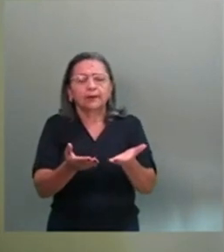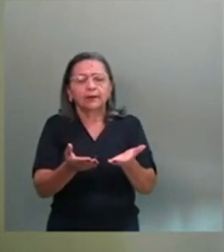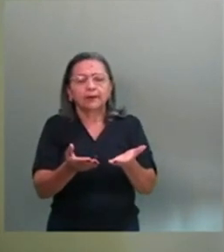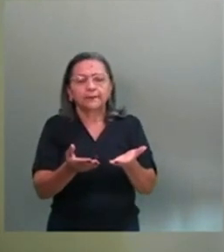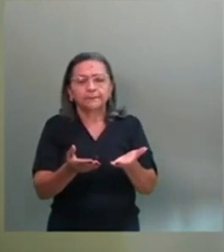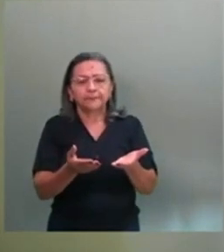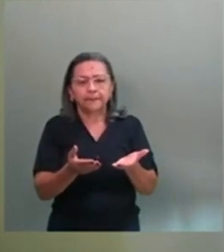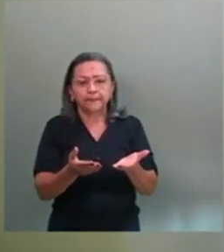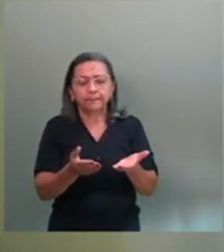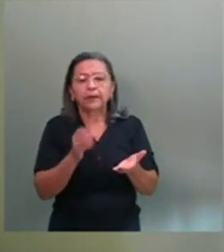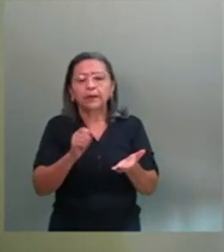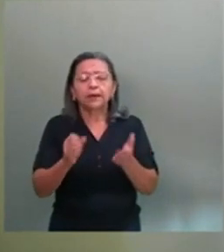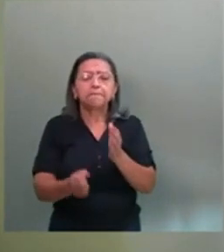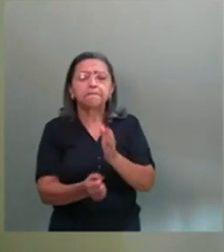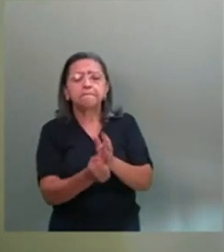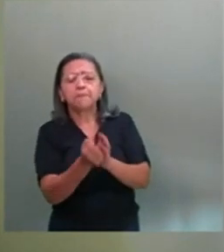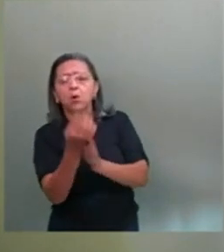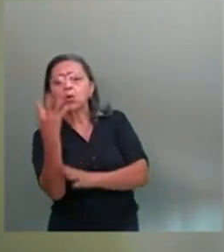que